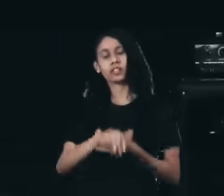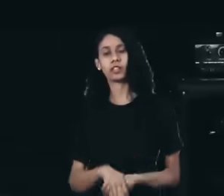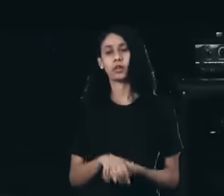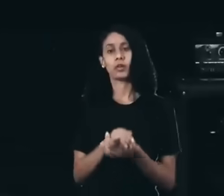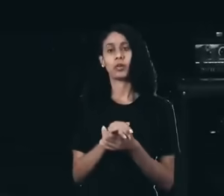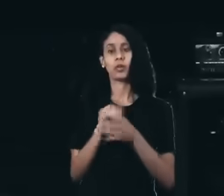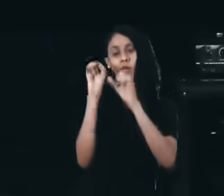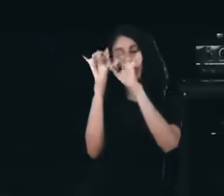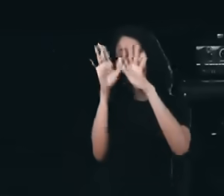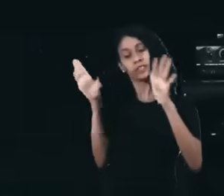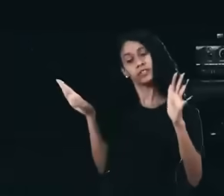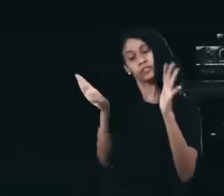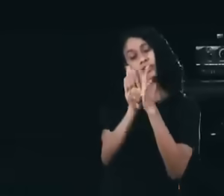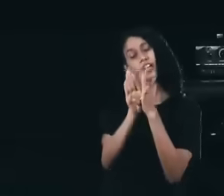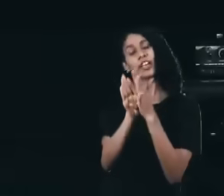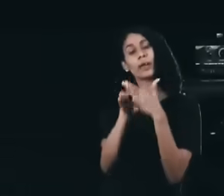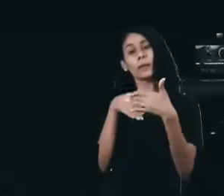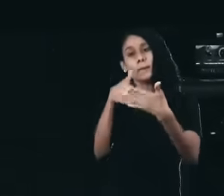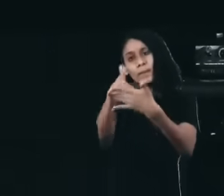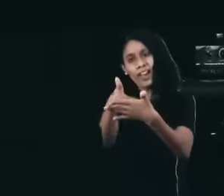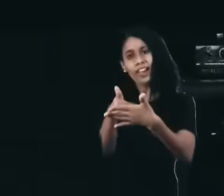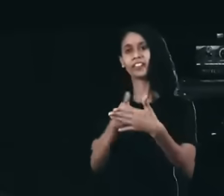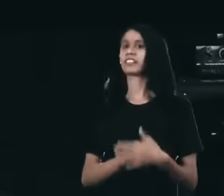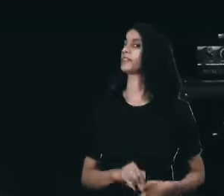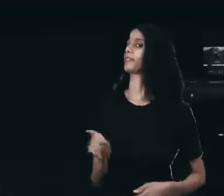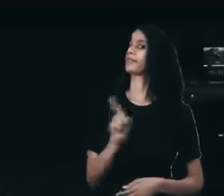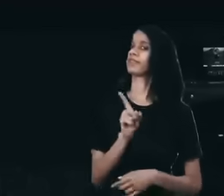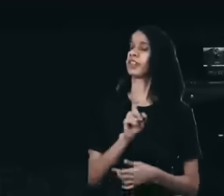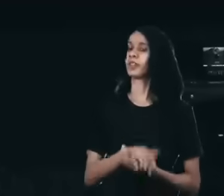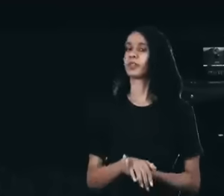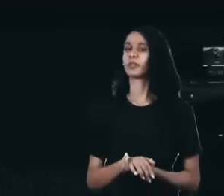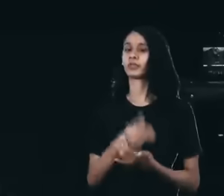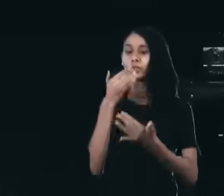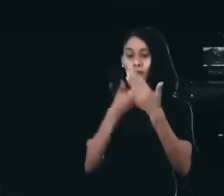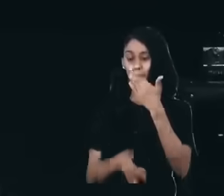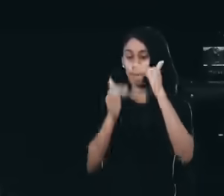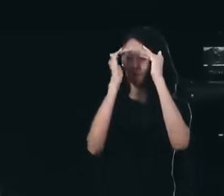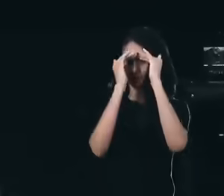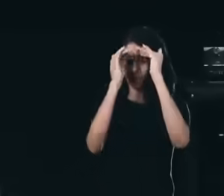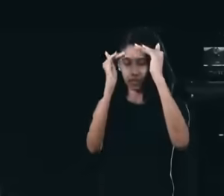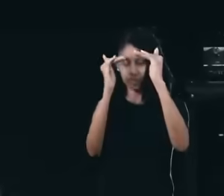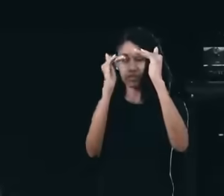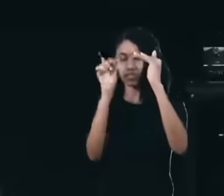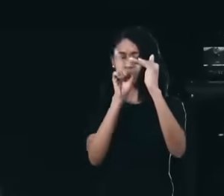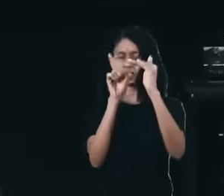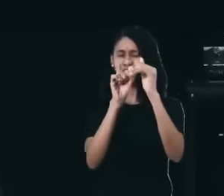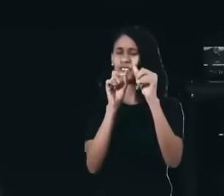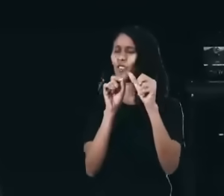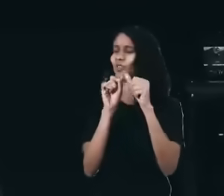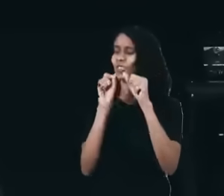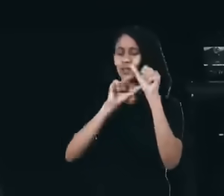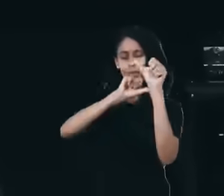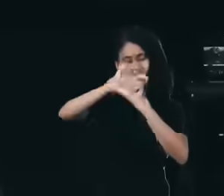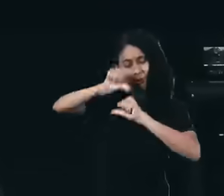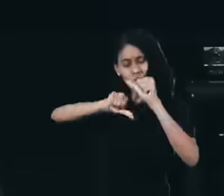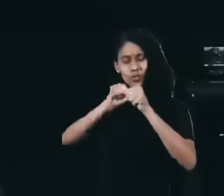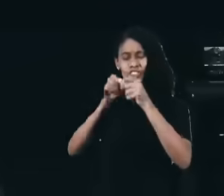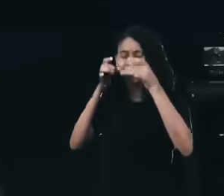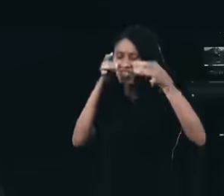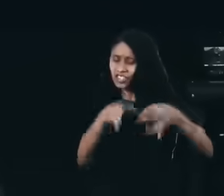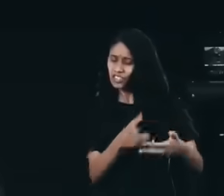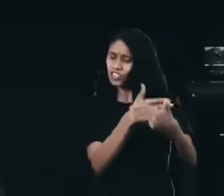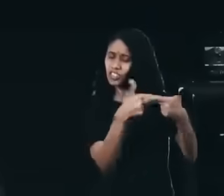estiver próxima de chegar nas suas mãos. Não perca o temor, não se venda, não roube, não deixe